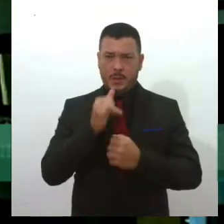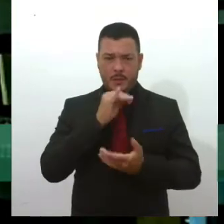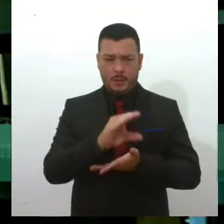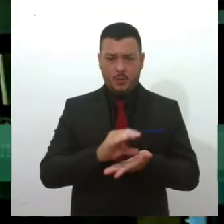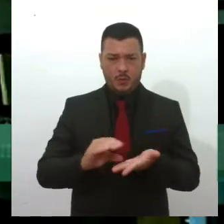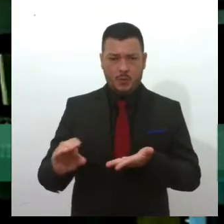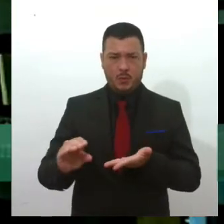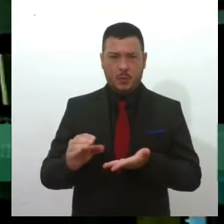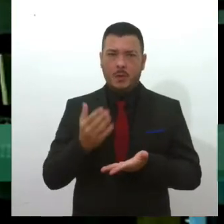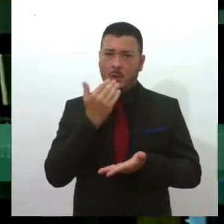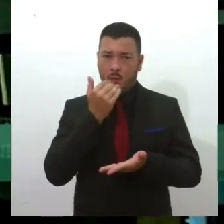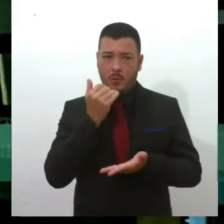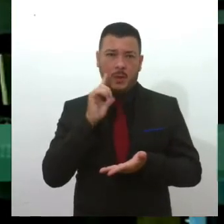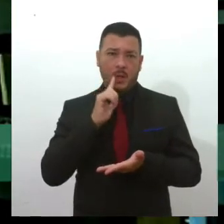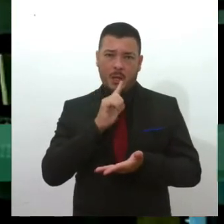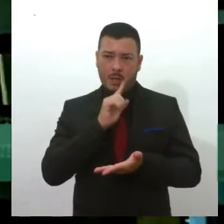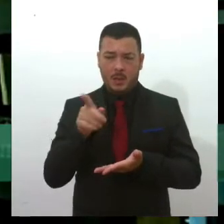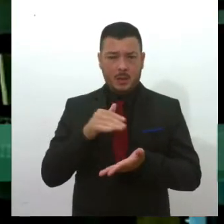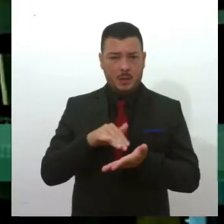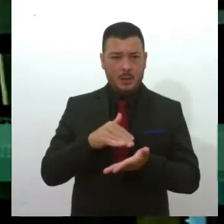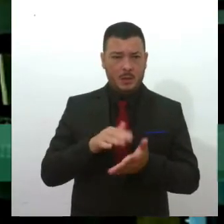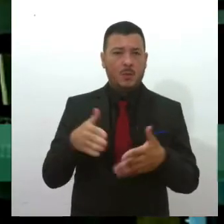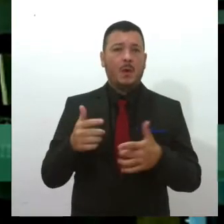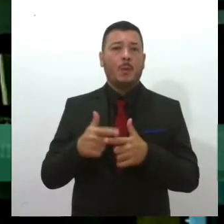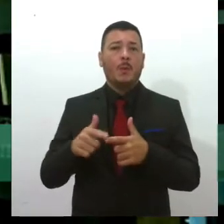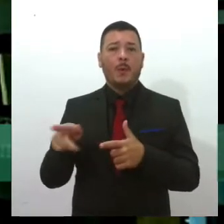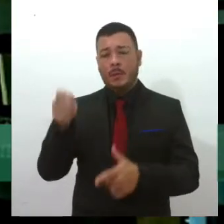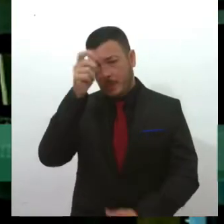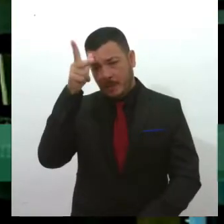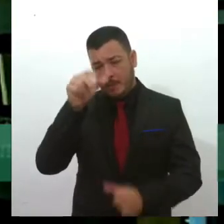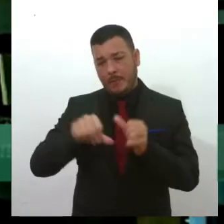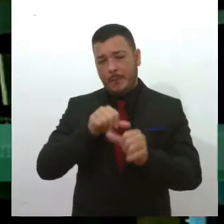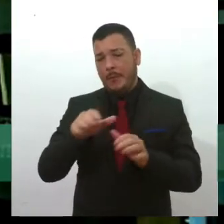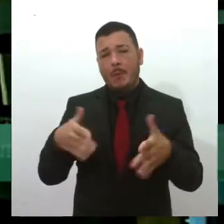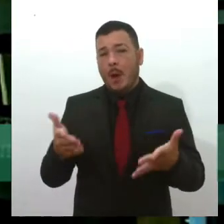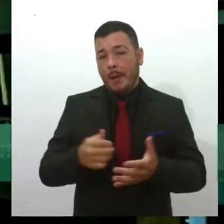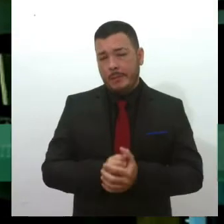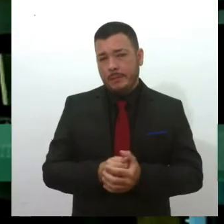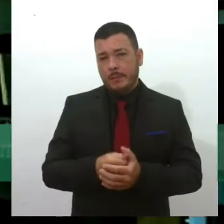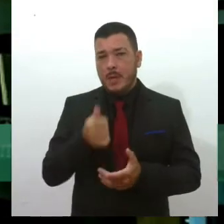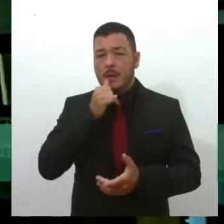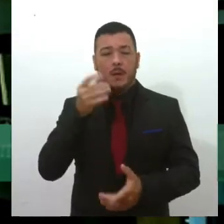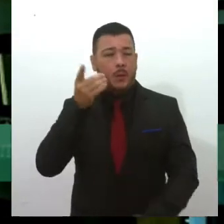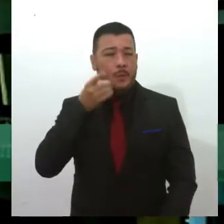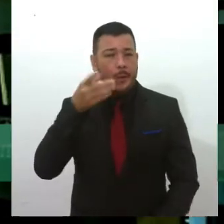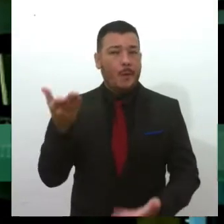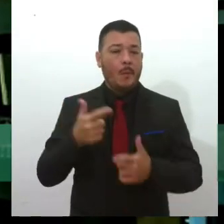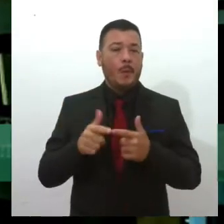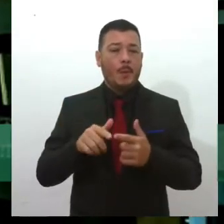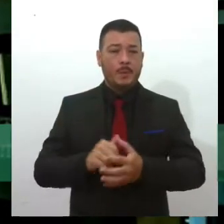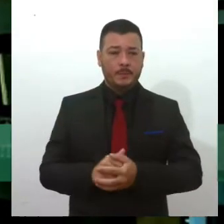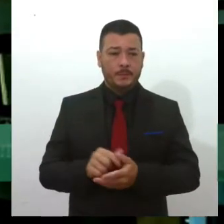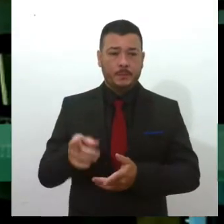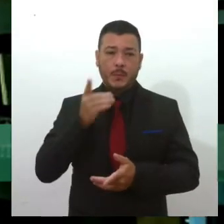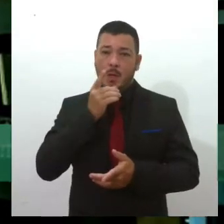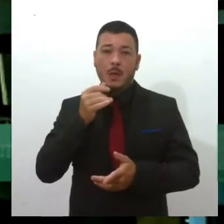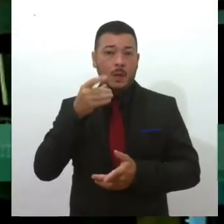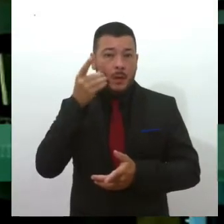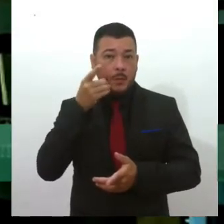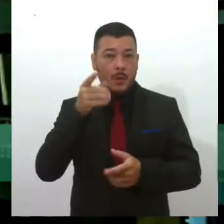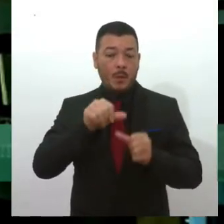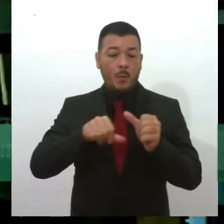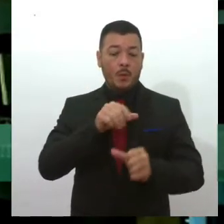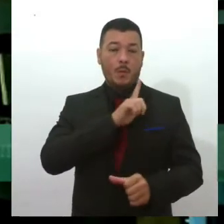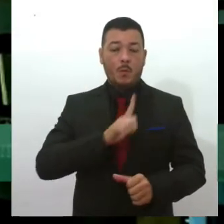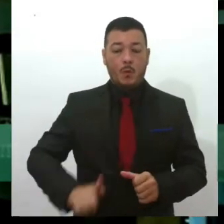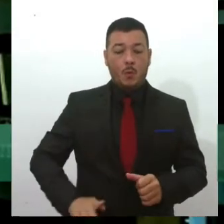a merenda escolar enquanto secretário, qual é o problema dele virar prefeito? Qual o problema dele virar deputado? Ou se ele é deputado, qual o problema dele virar governador? Ou